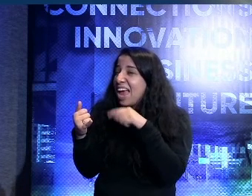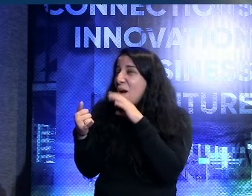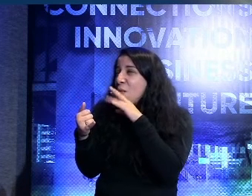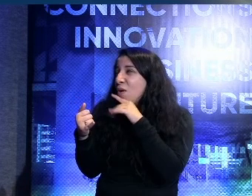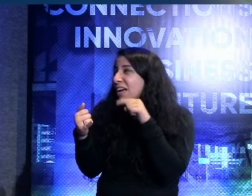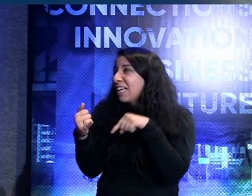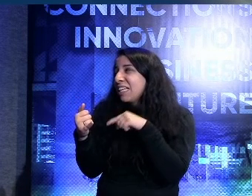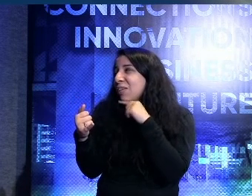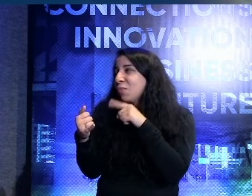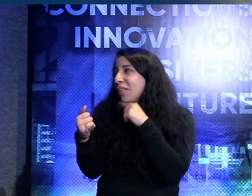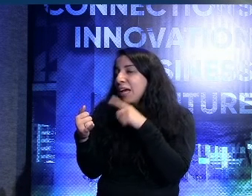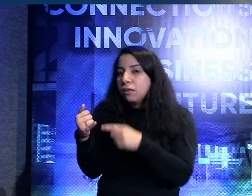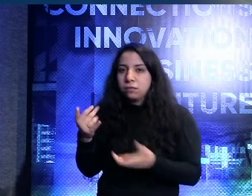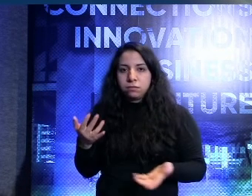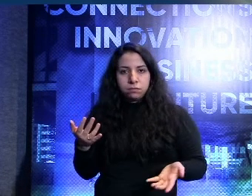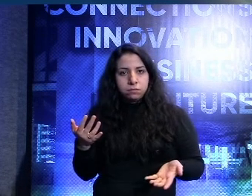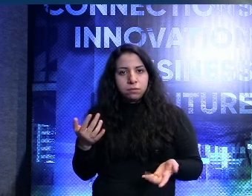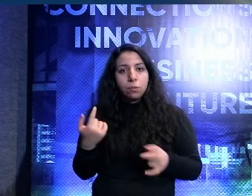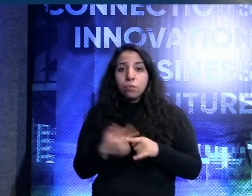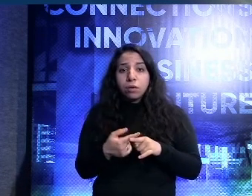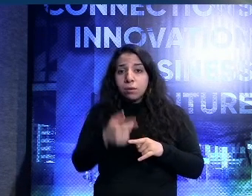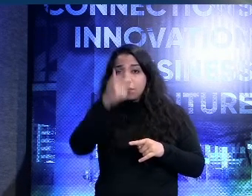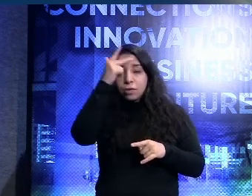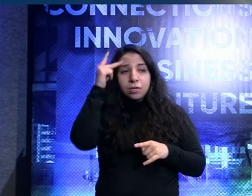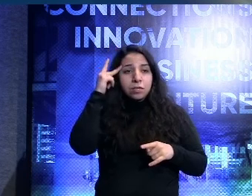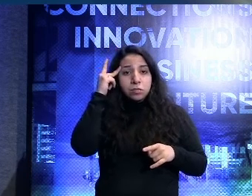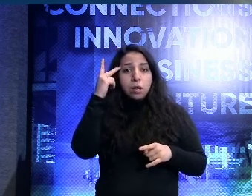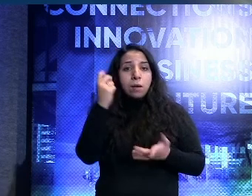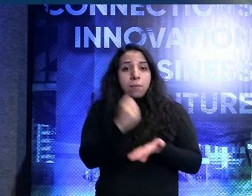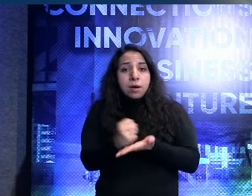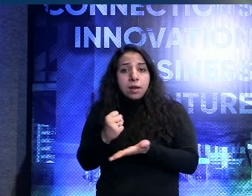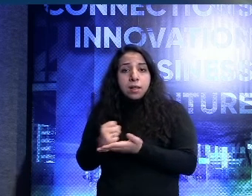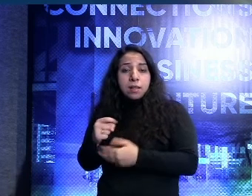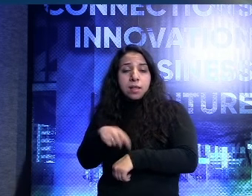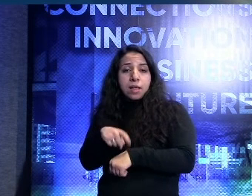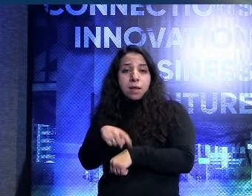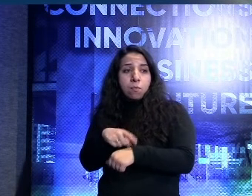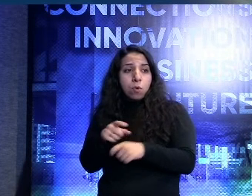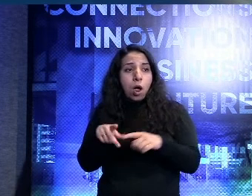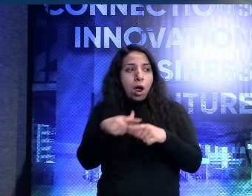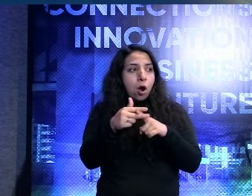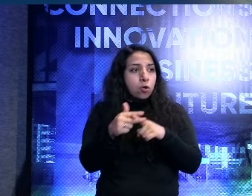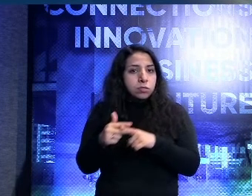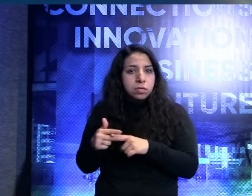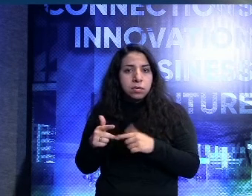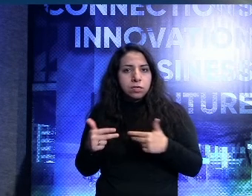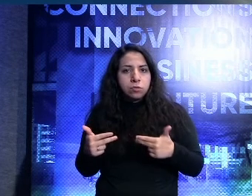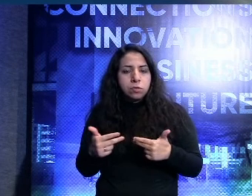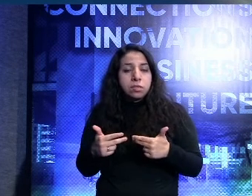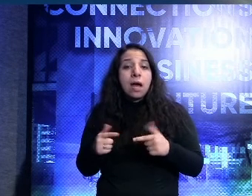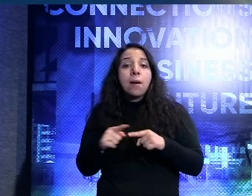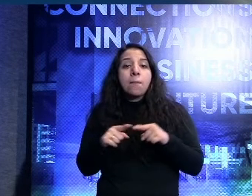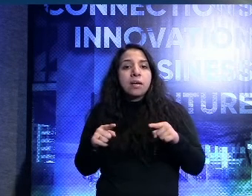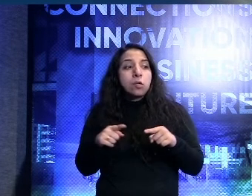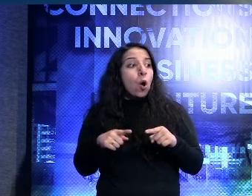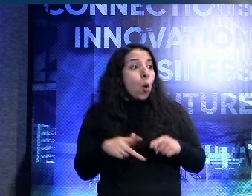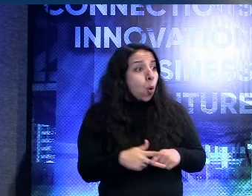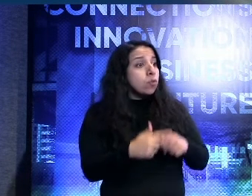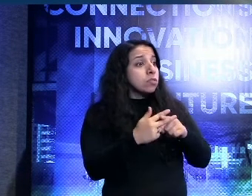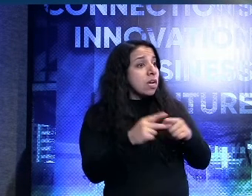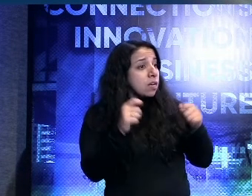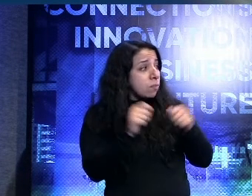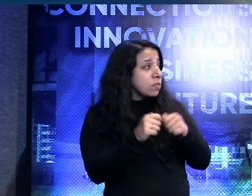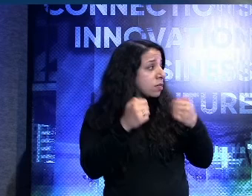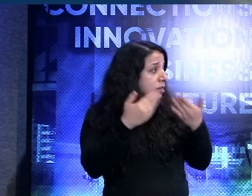Porque a galera está fazendo o quê? Gastando tempo tentando consertar coisa. Mas nem sempre está consertando o que precisa ser feito